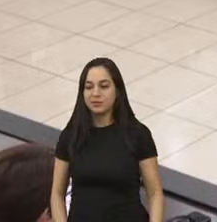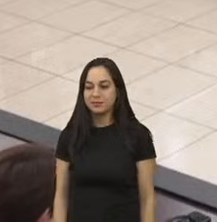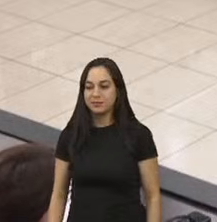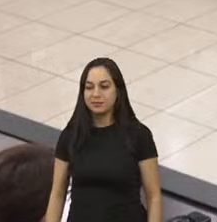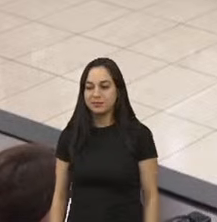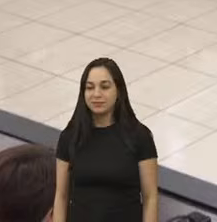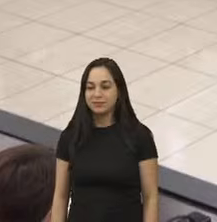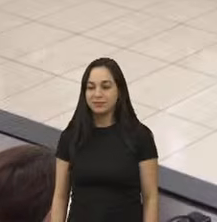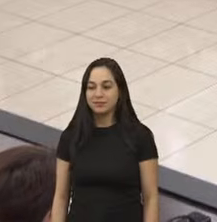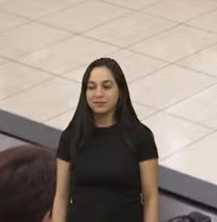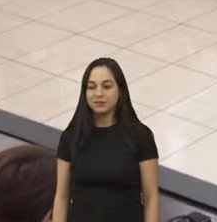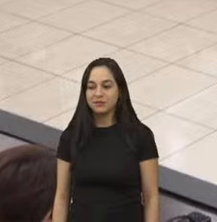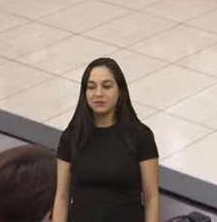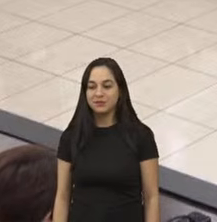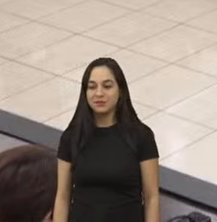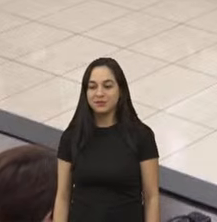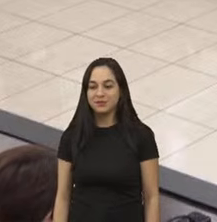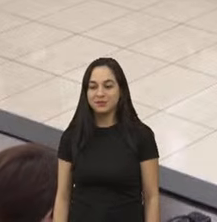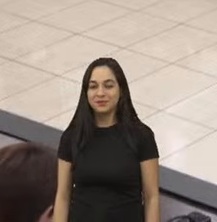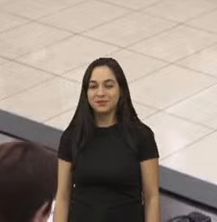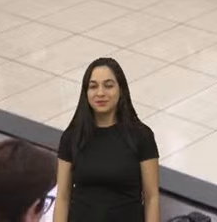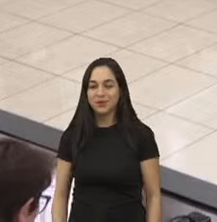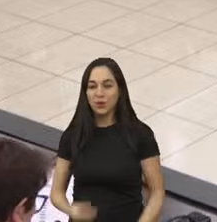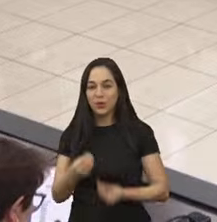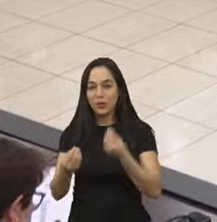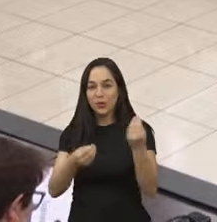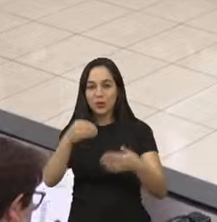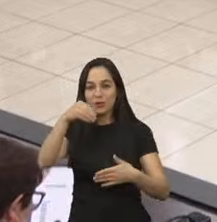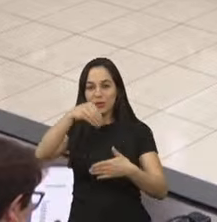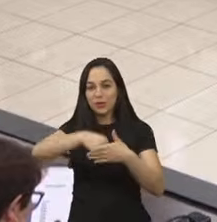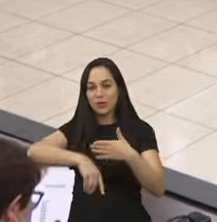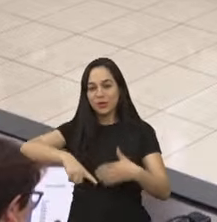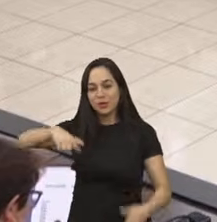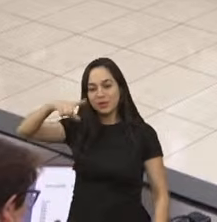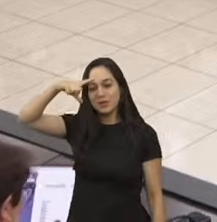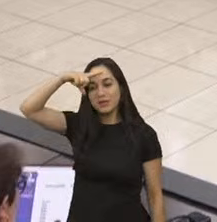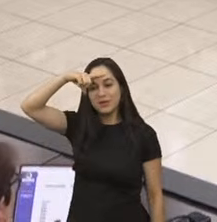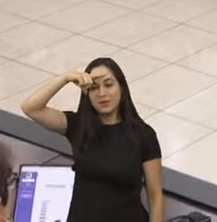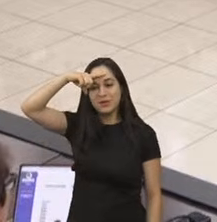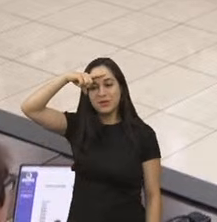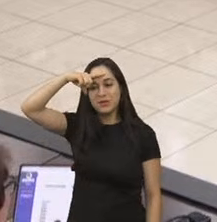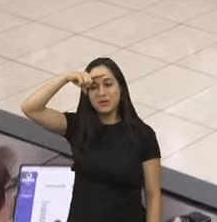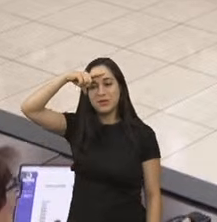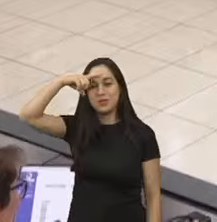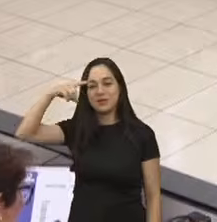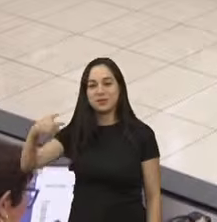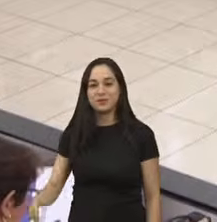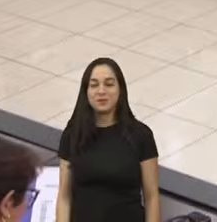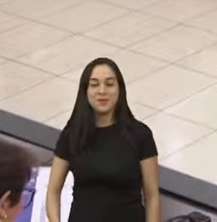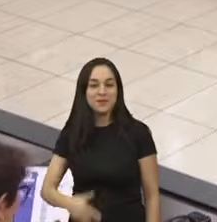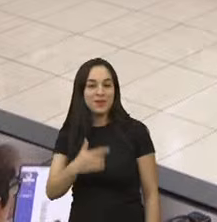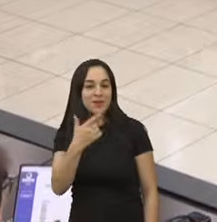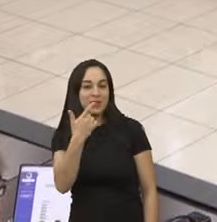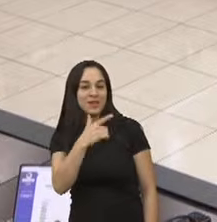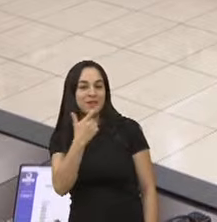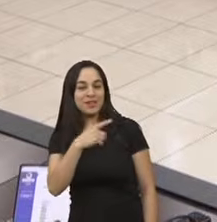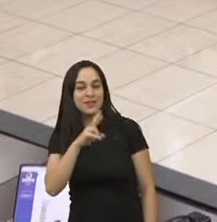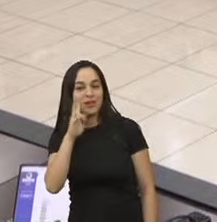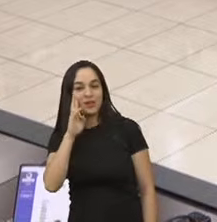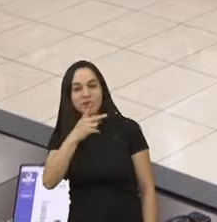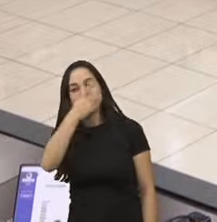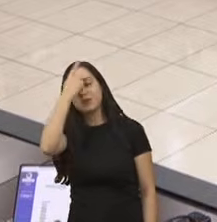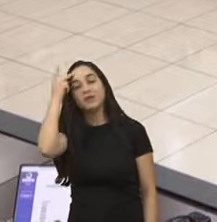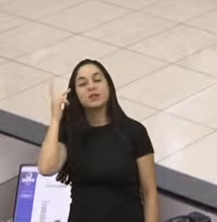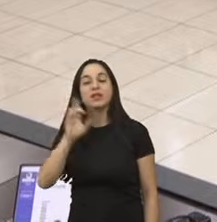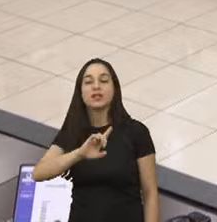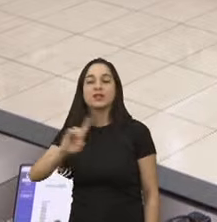Como vota vereador Luiz Flávio? Só justificando o voto, é engraçado ver o pessoal da direita,